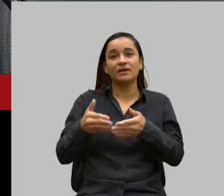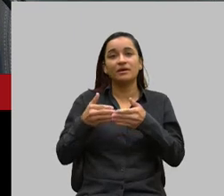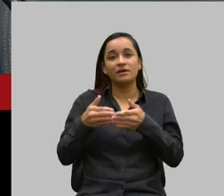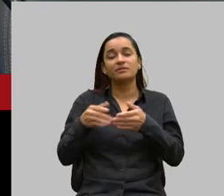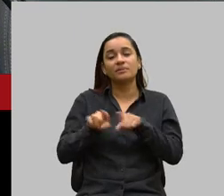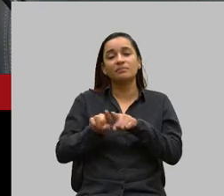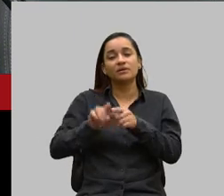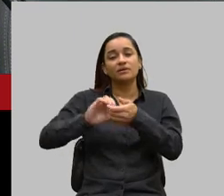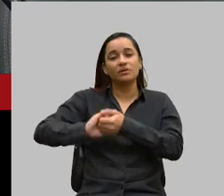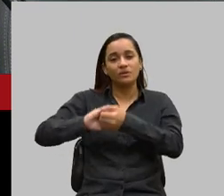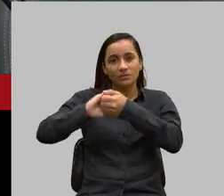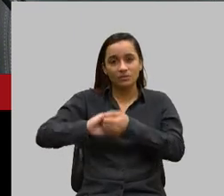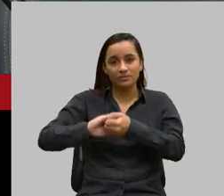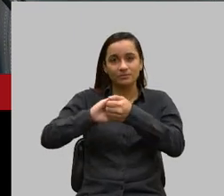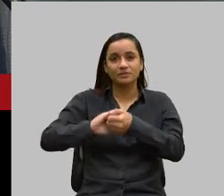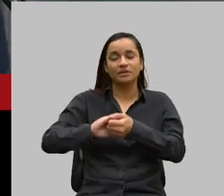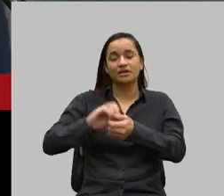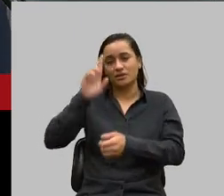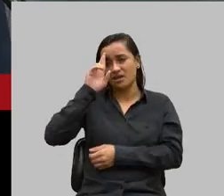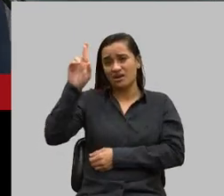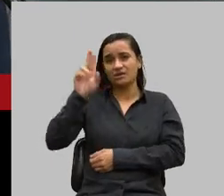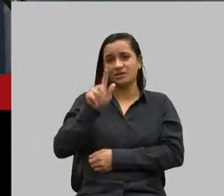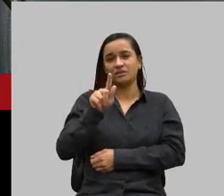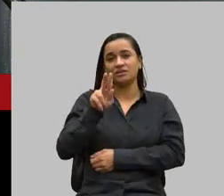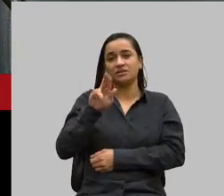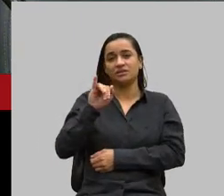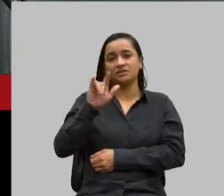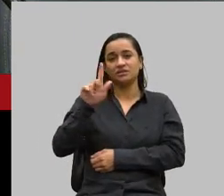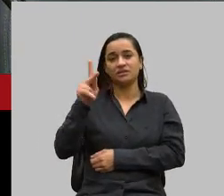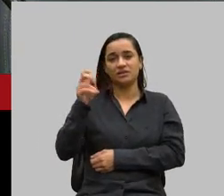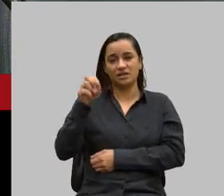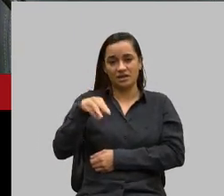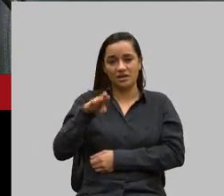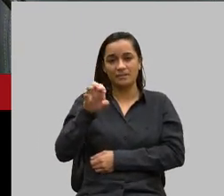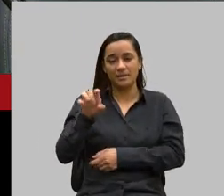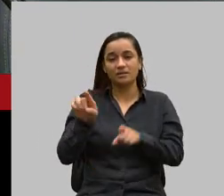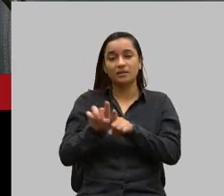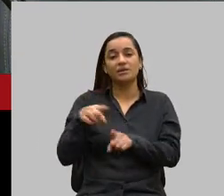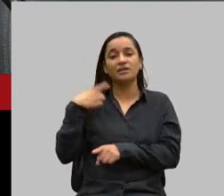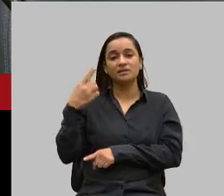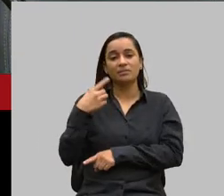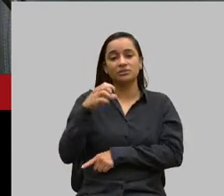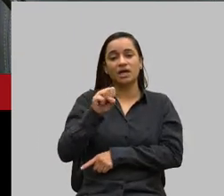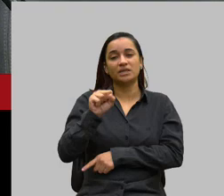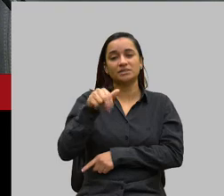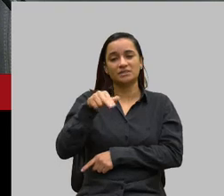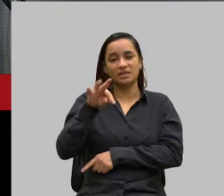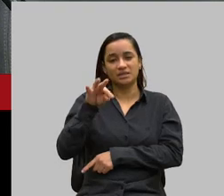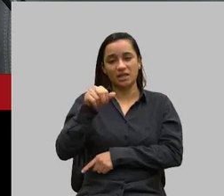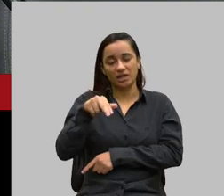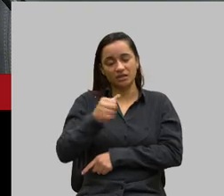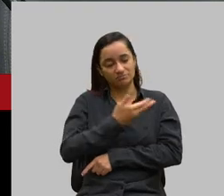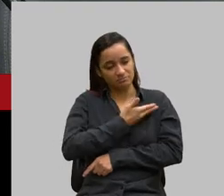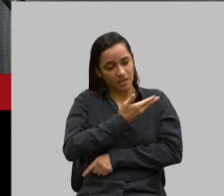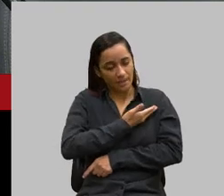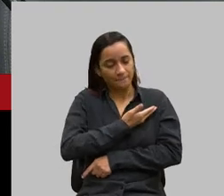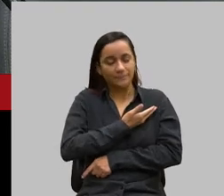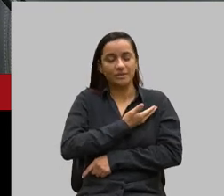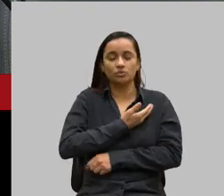Zé Guilherme deputada naara Rocha Deputado Gustavo Santana companheiro de partido